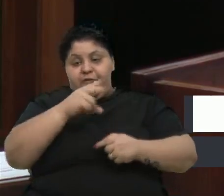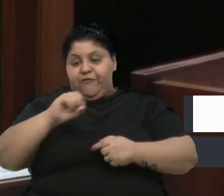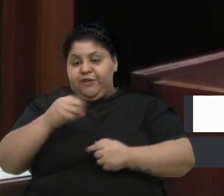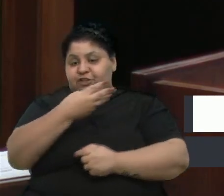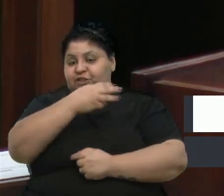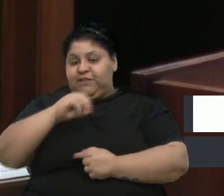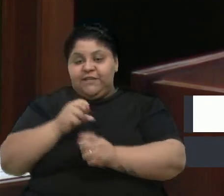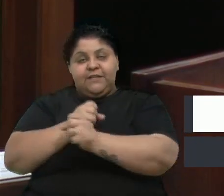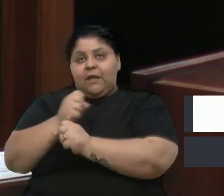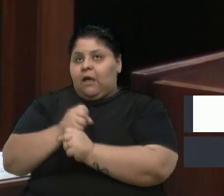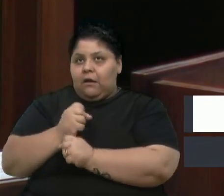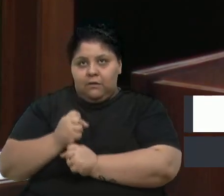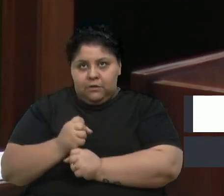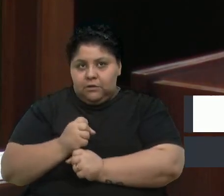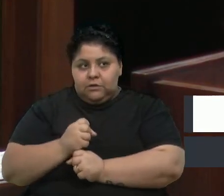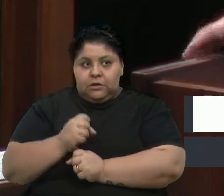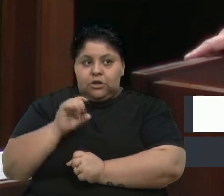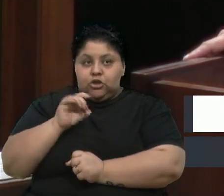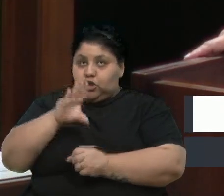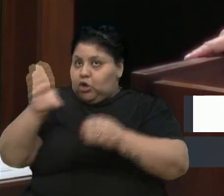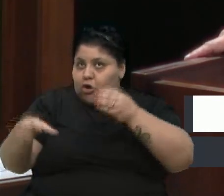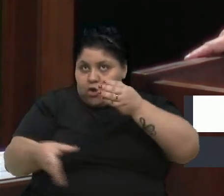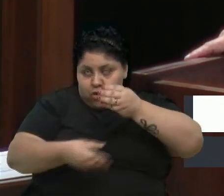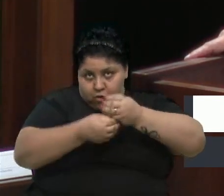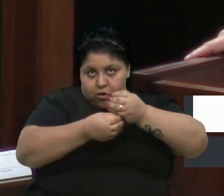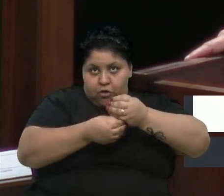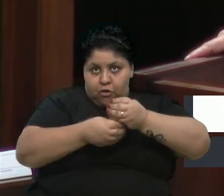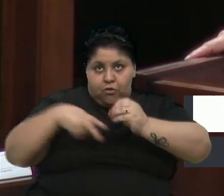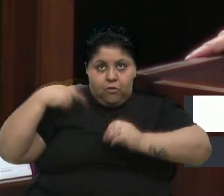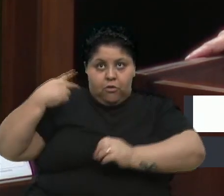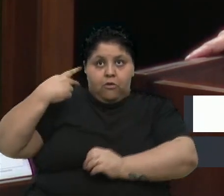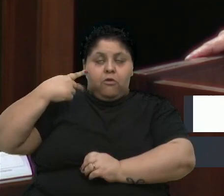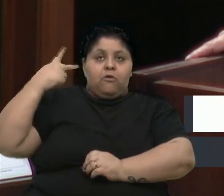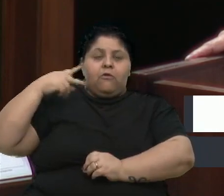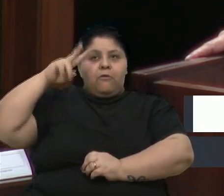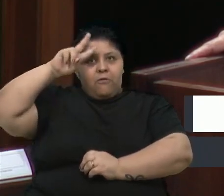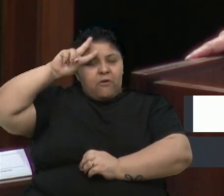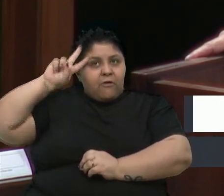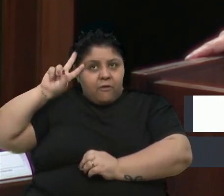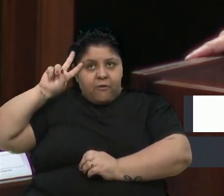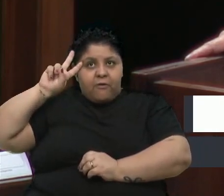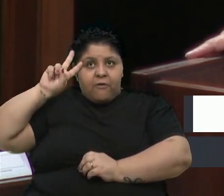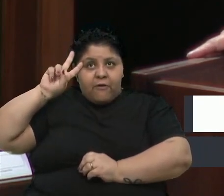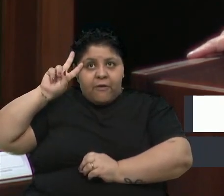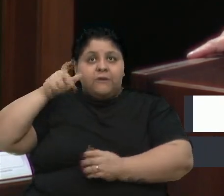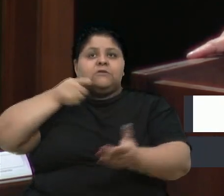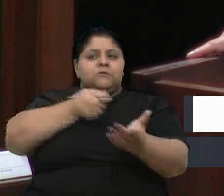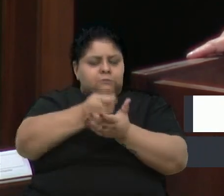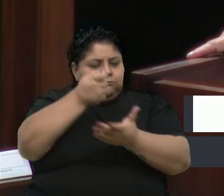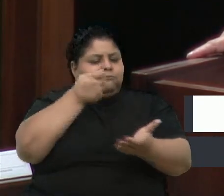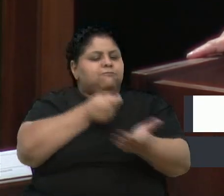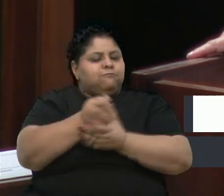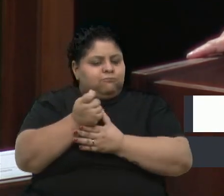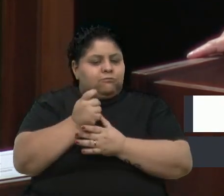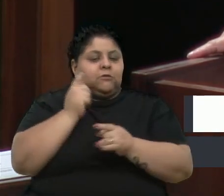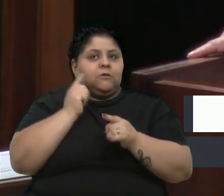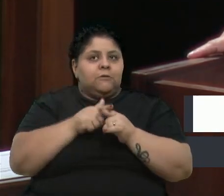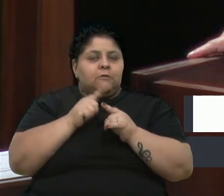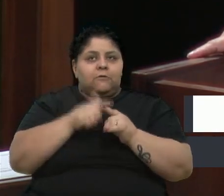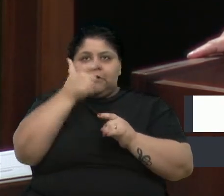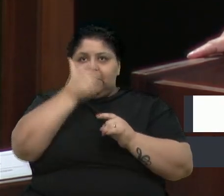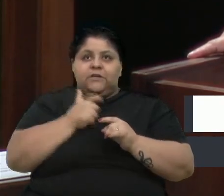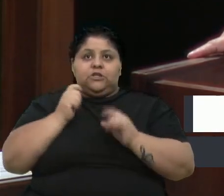e, enfim, só quis me somar, vereador Velocino, a essa sua luta, porque eu acho que ela é de